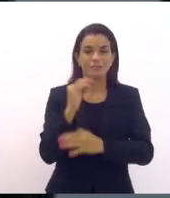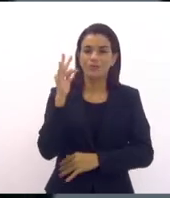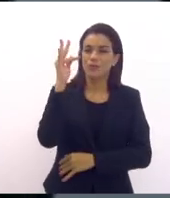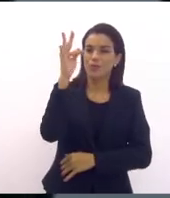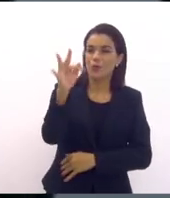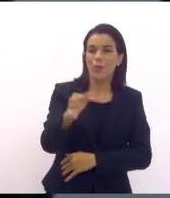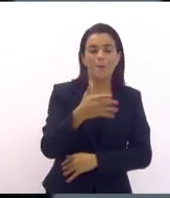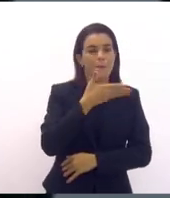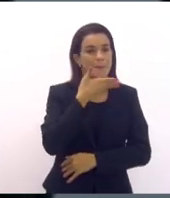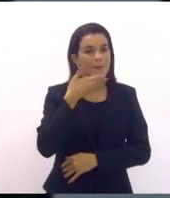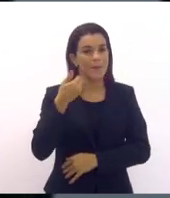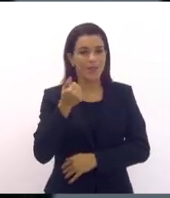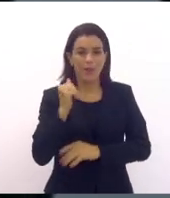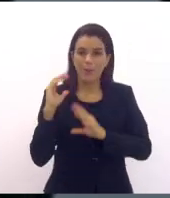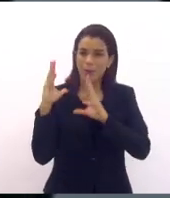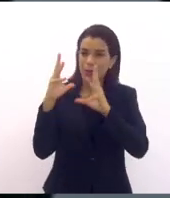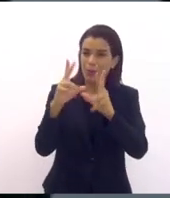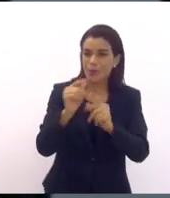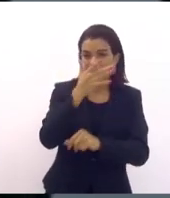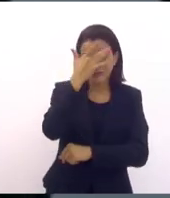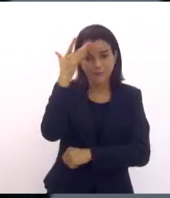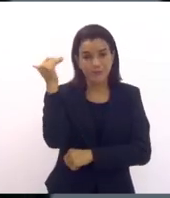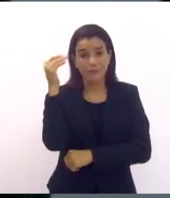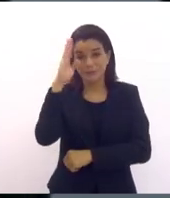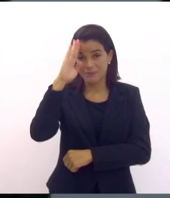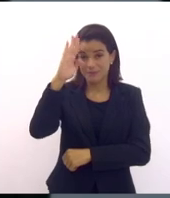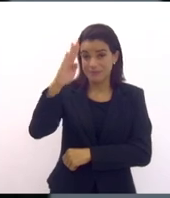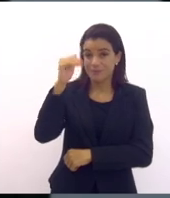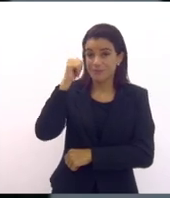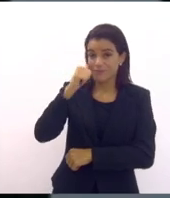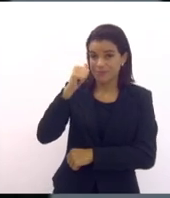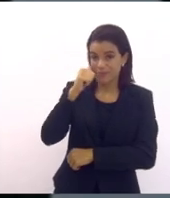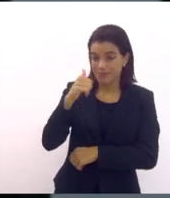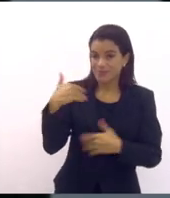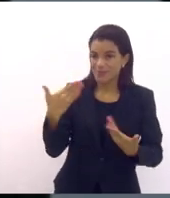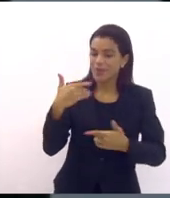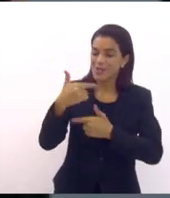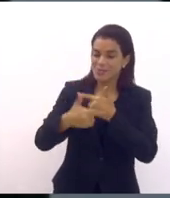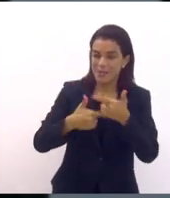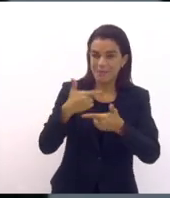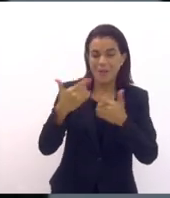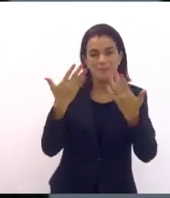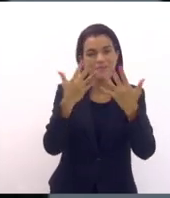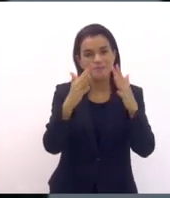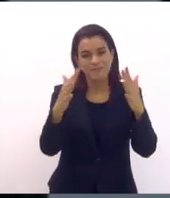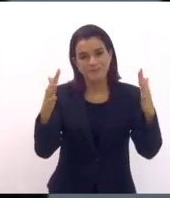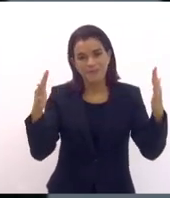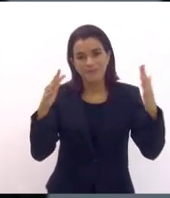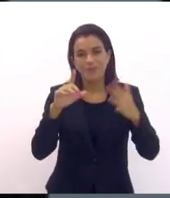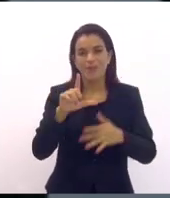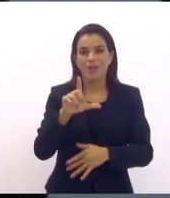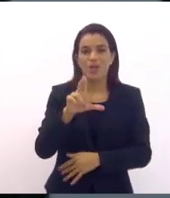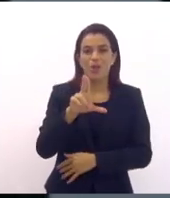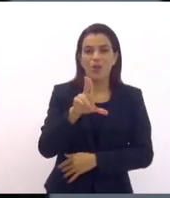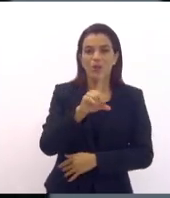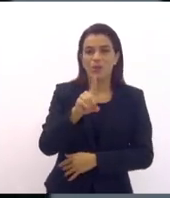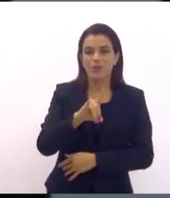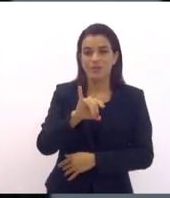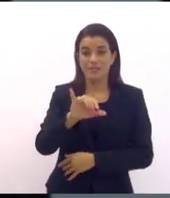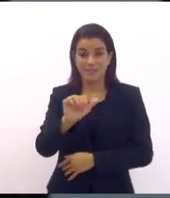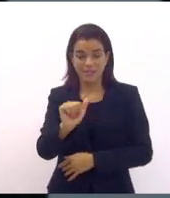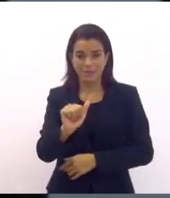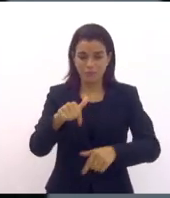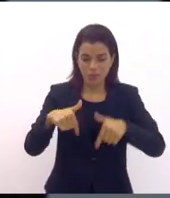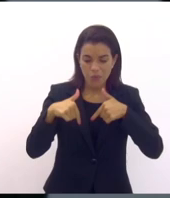melhor para todas as pessoas famílias e mulheres né então nosso trabalho é esse quero muito parabenizar Luzia por esse essa